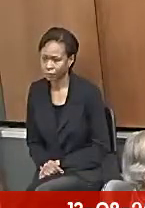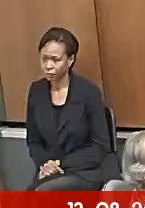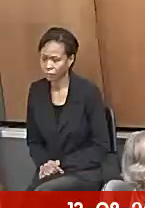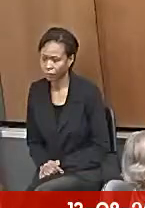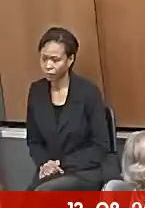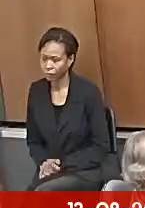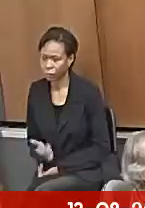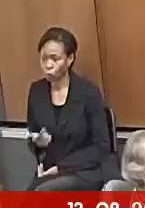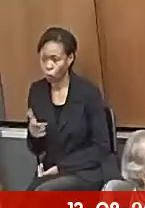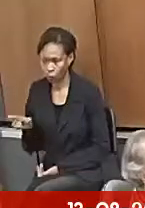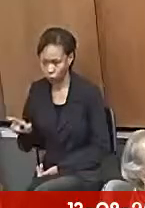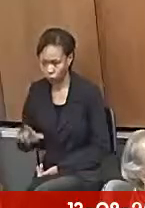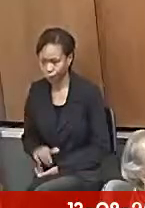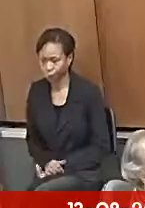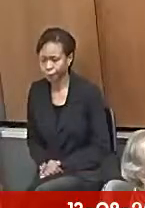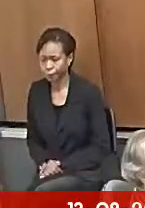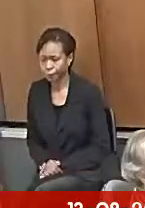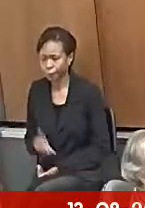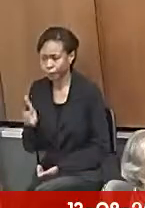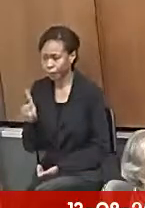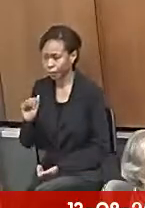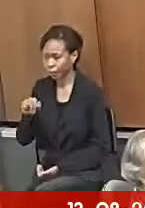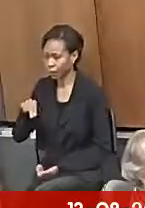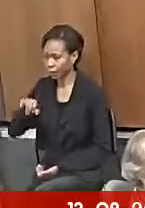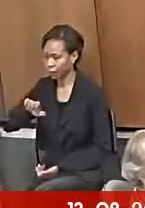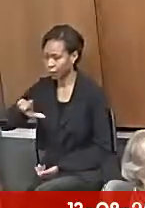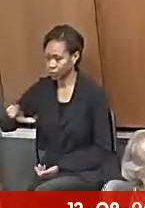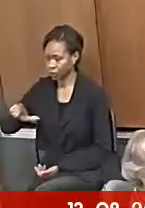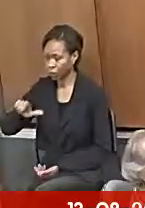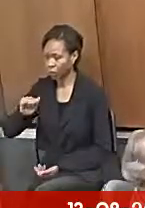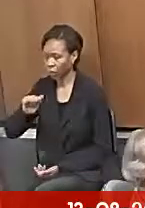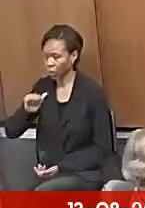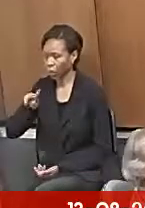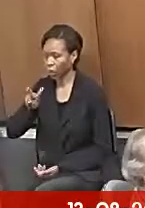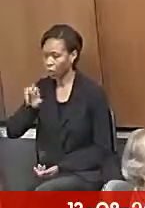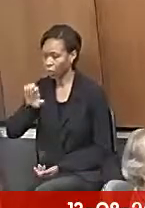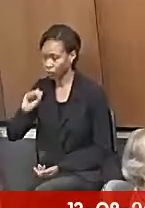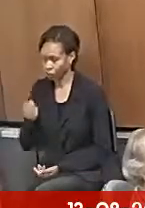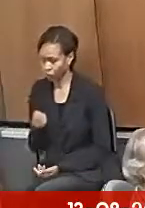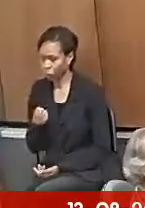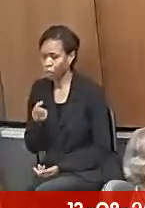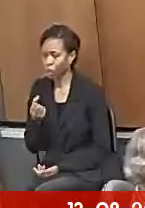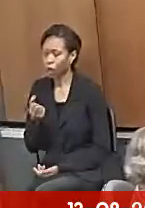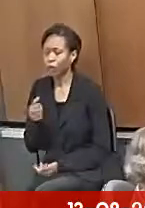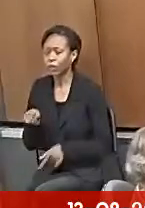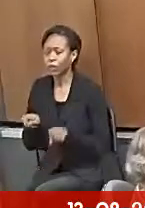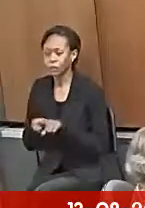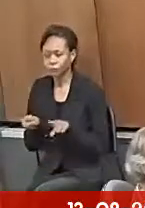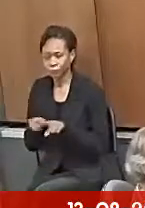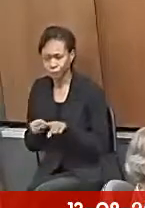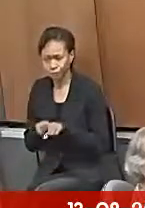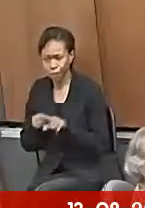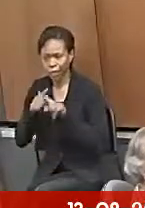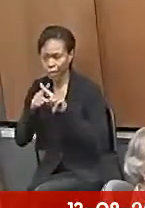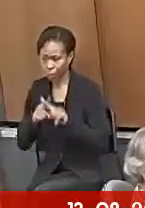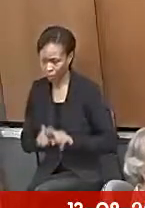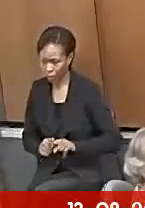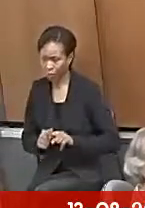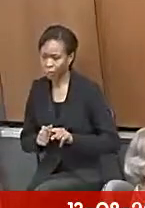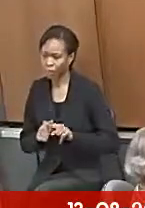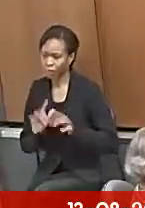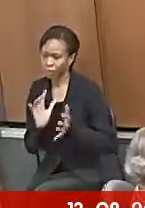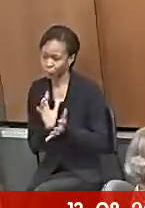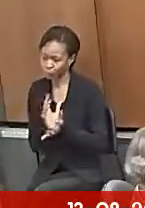próximo homenageado daniel alves rodrigues também para o atleta a salva de palmas para daniel